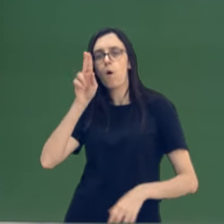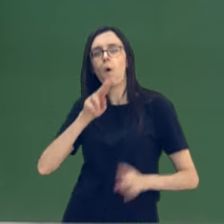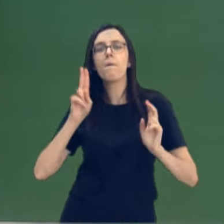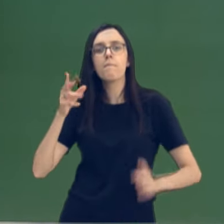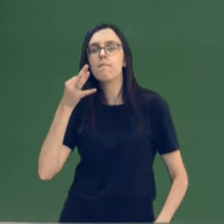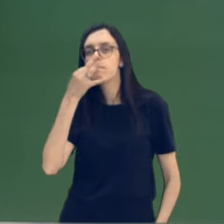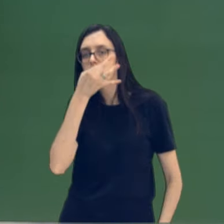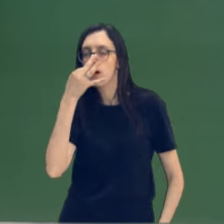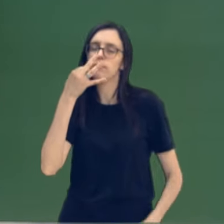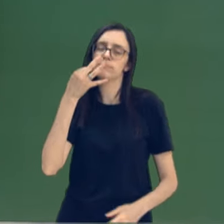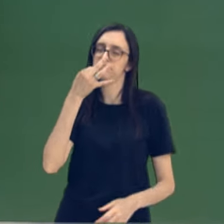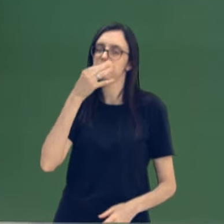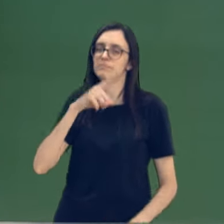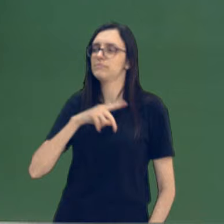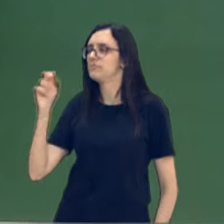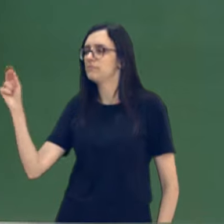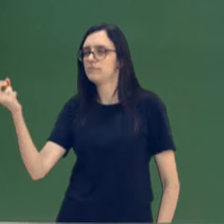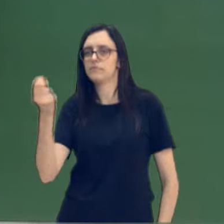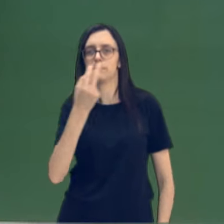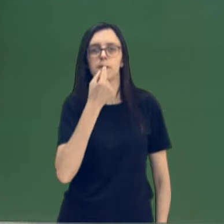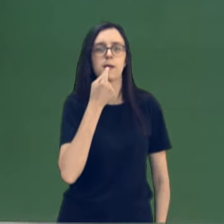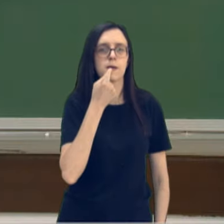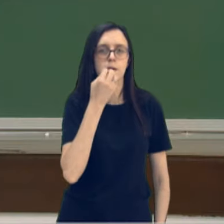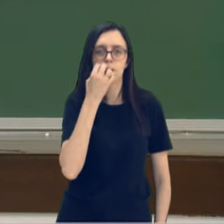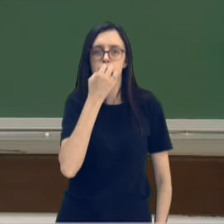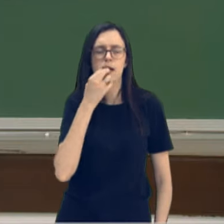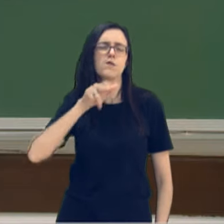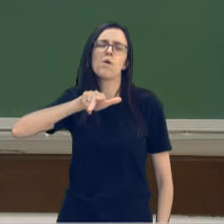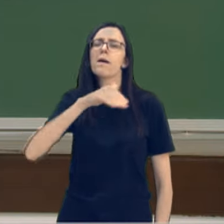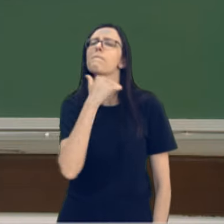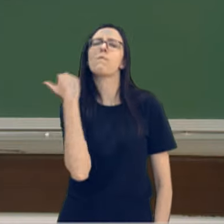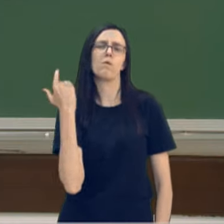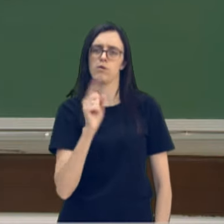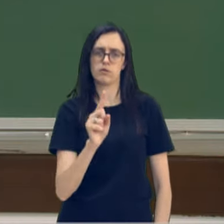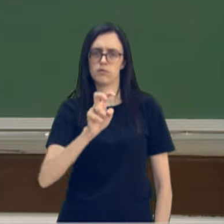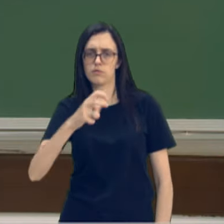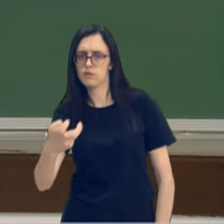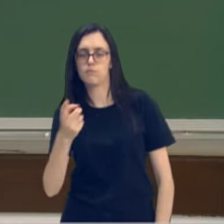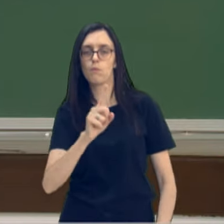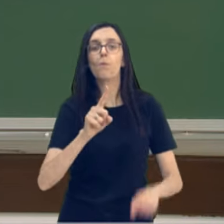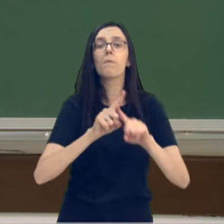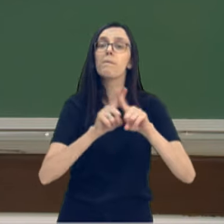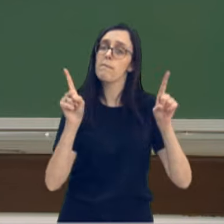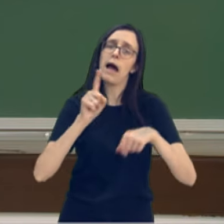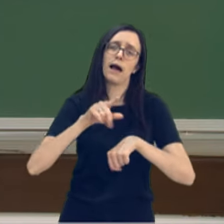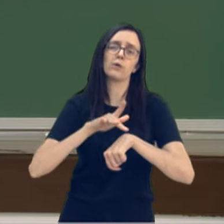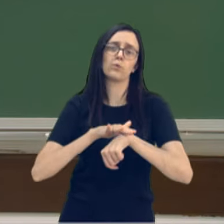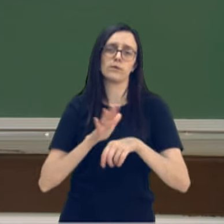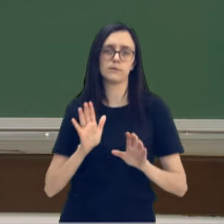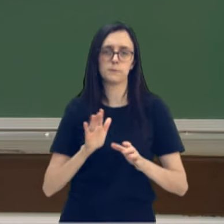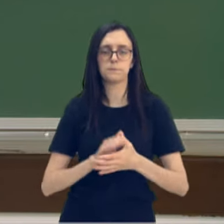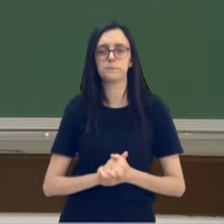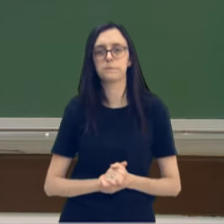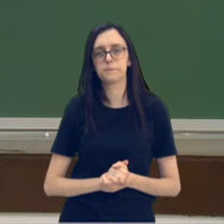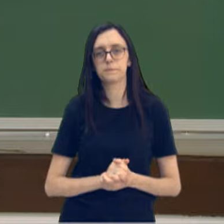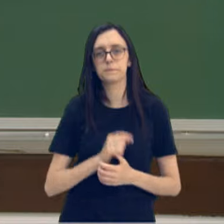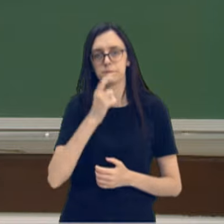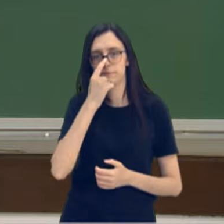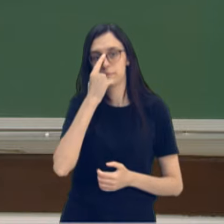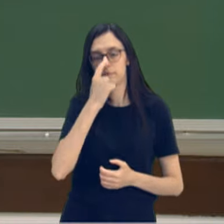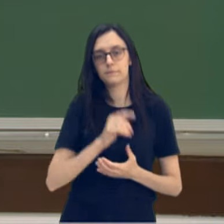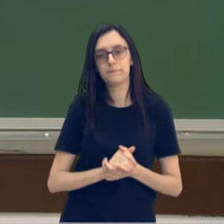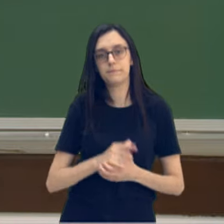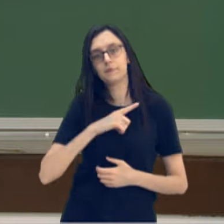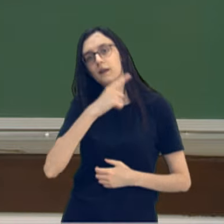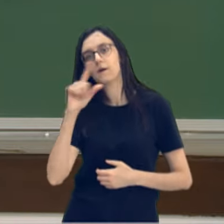mesmo batom, está compartilhando o vírus da herpes. Não é letal, mas é uma doença. Correto?